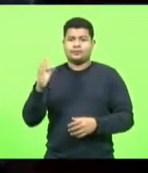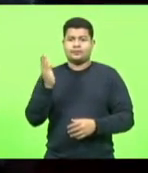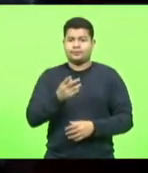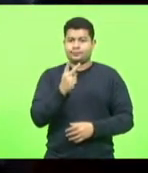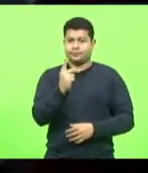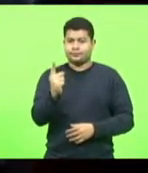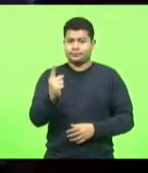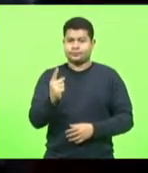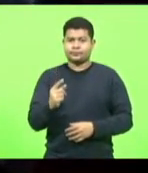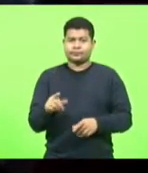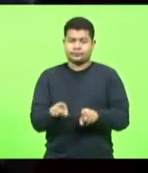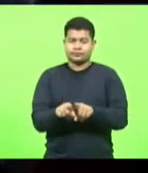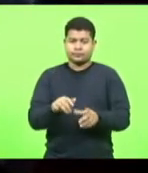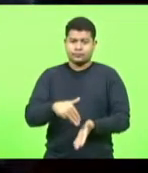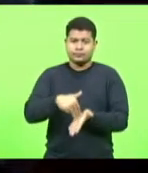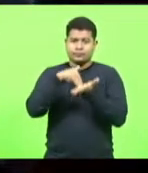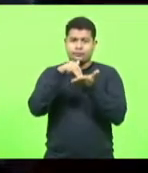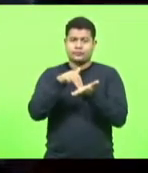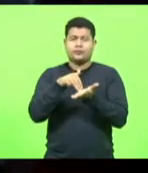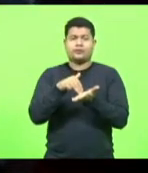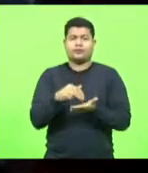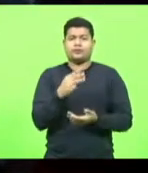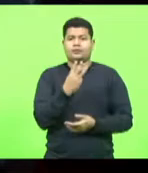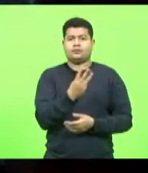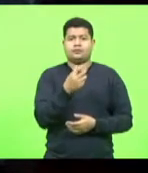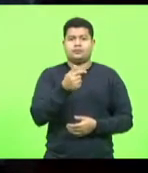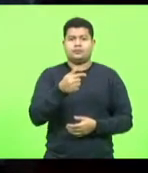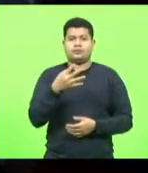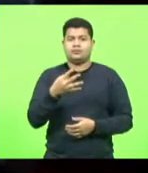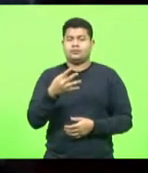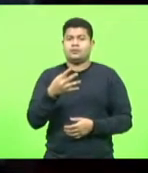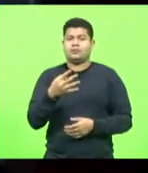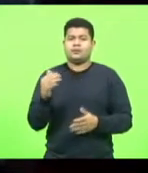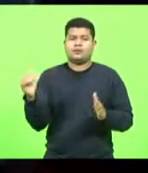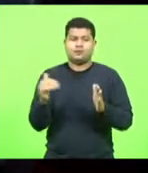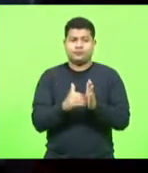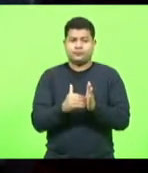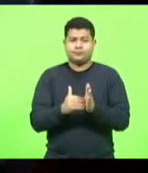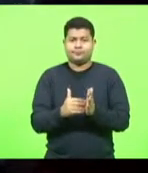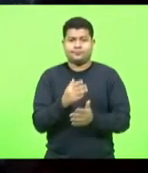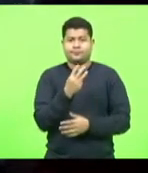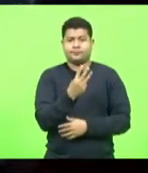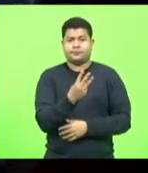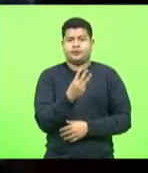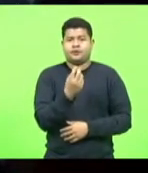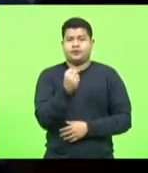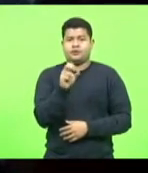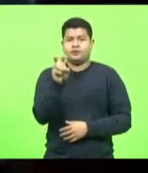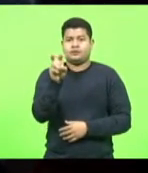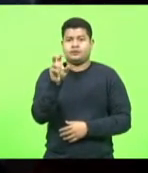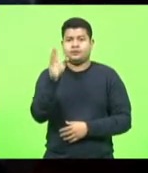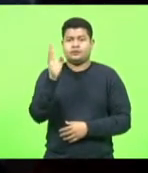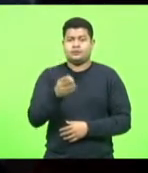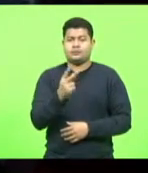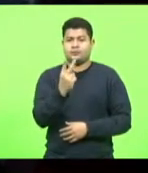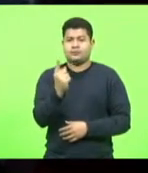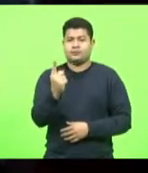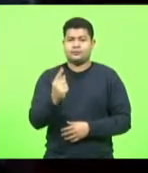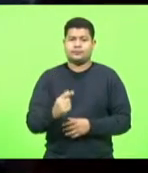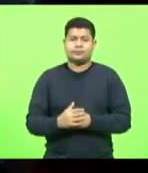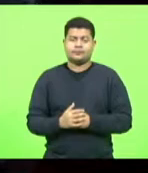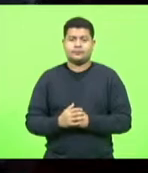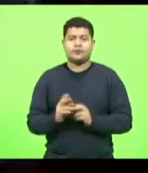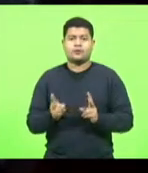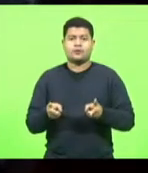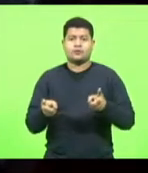As moções. Números 374-385-2021. Dando